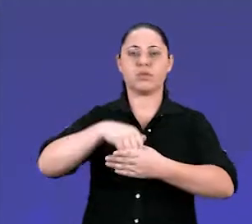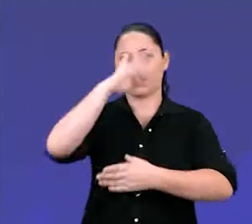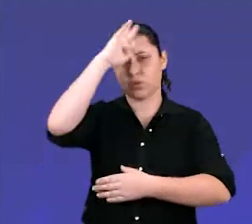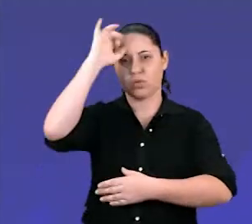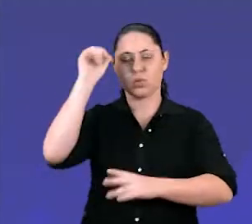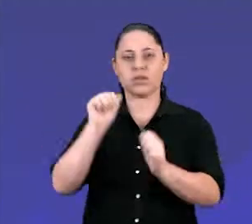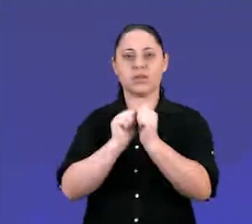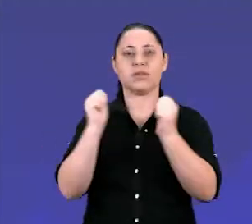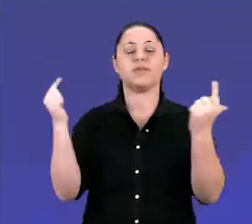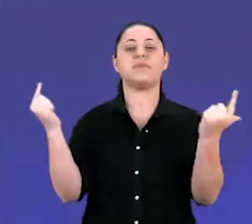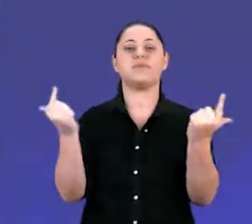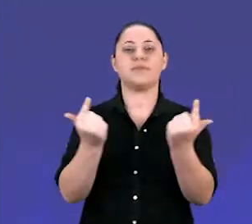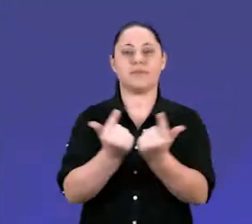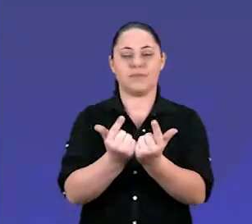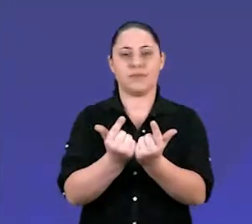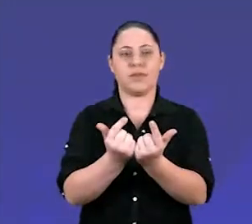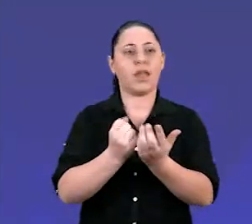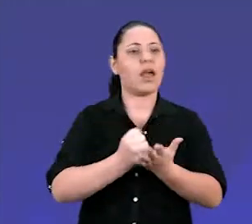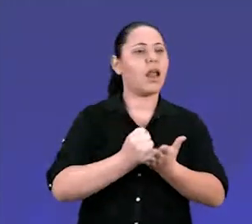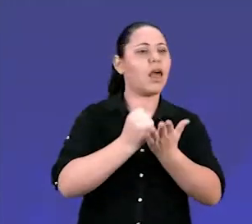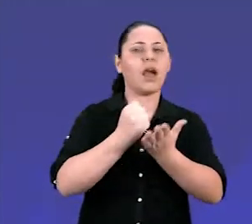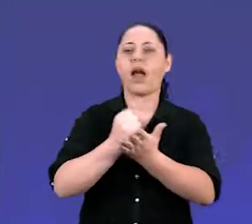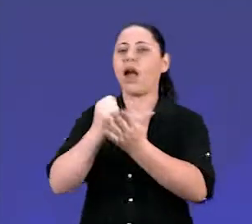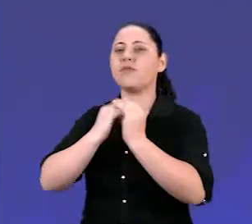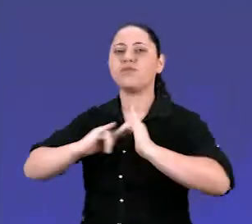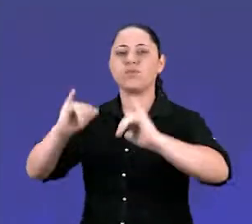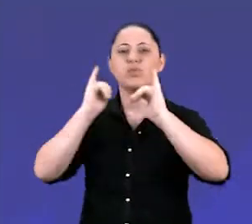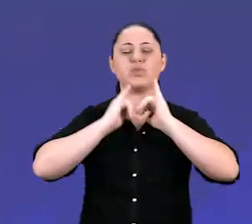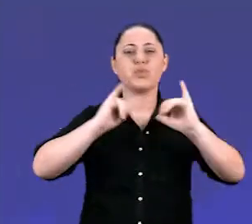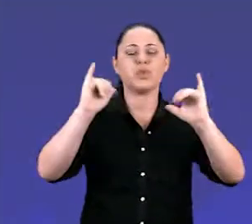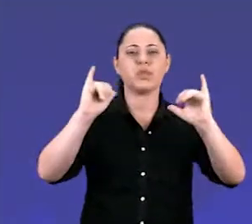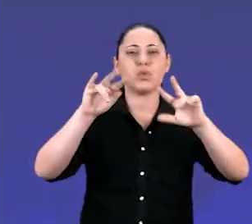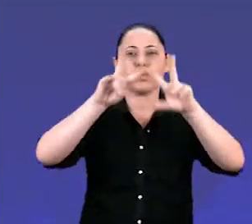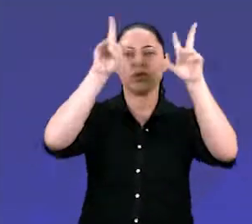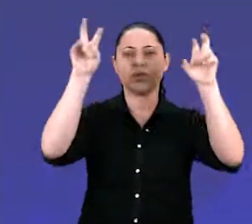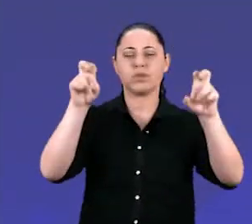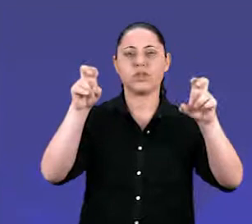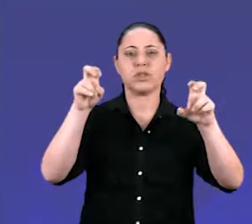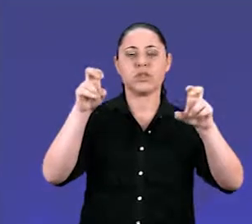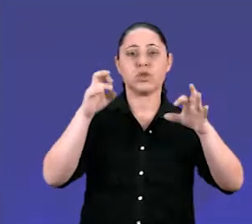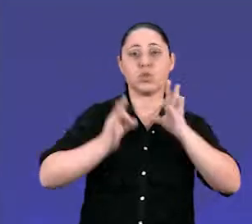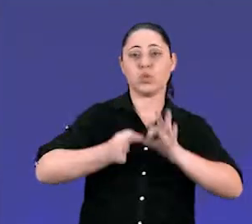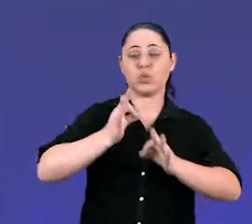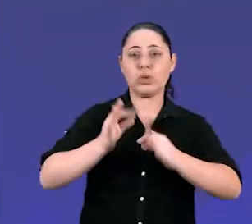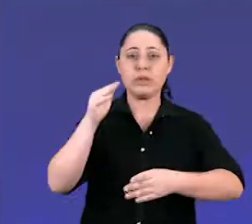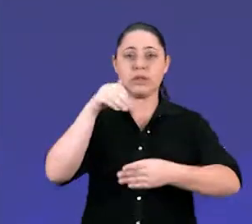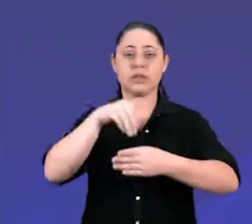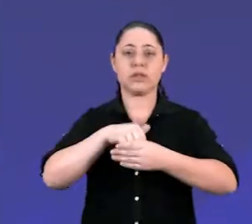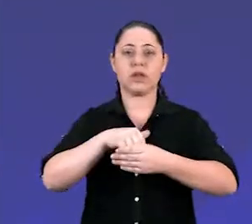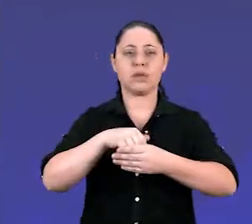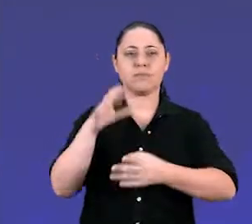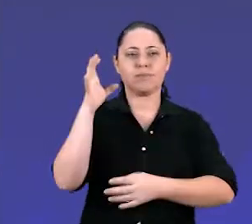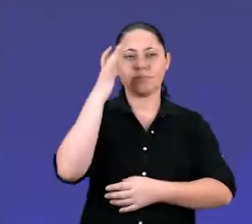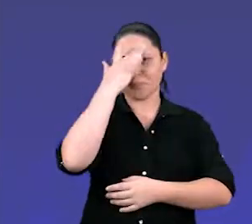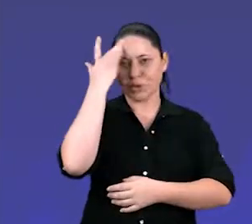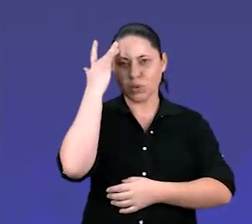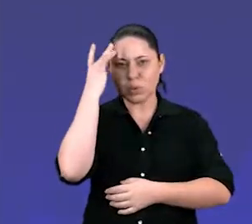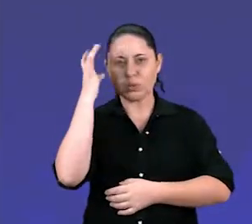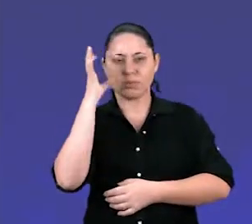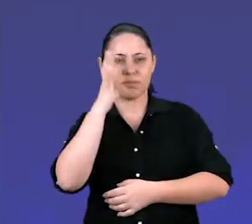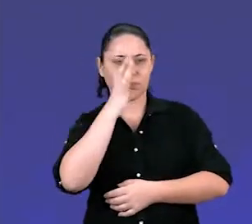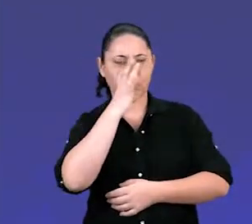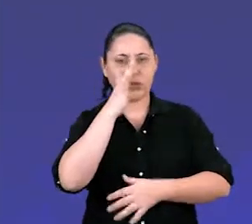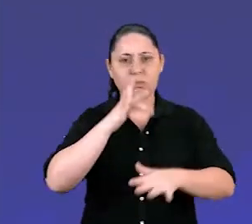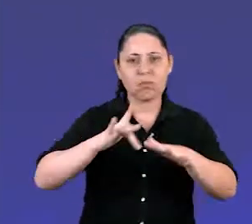Sul e a Assembleia Legislativa, que leva conteúdos informativos da Justiça Eleitoral ao telespectador que acompanha a TV